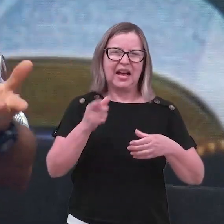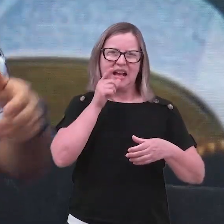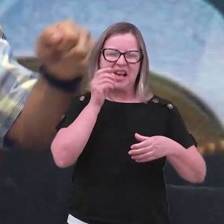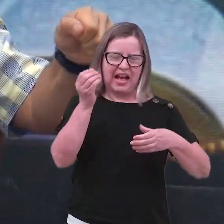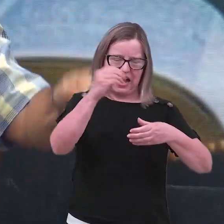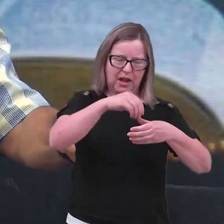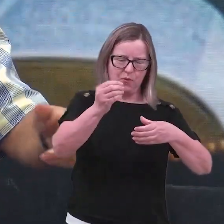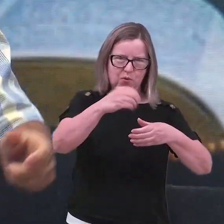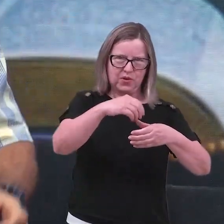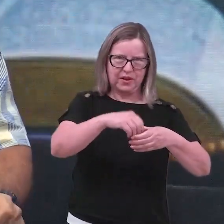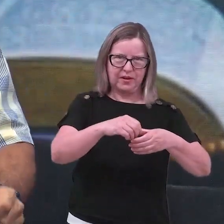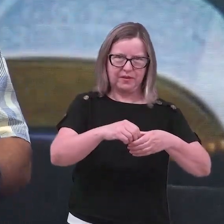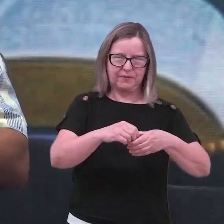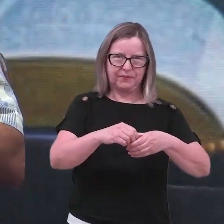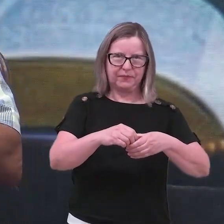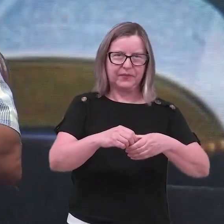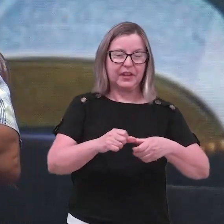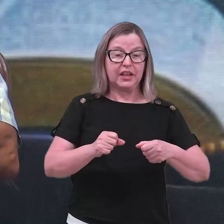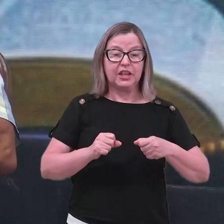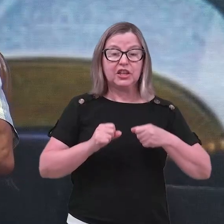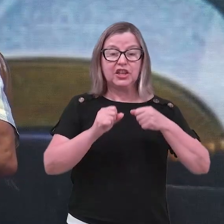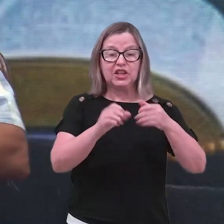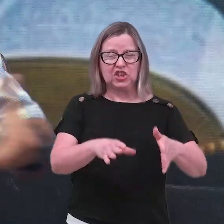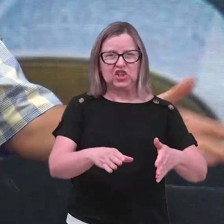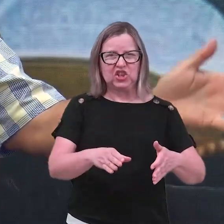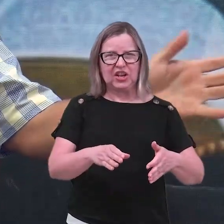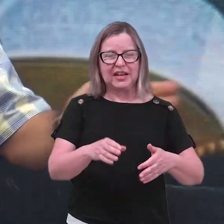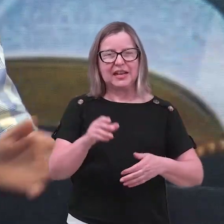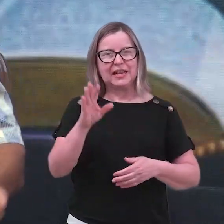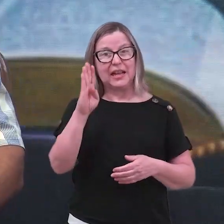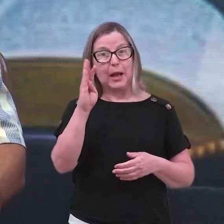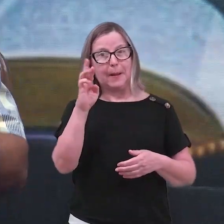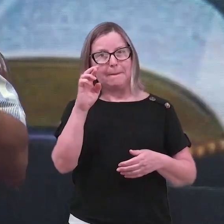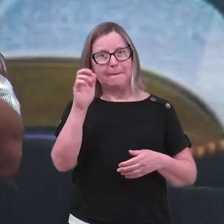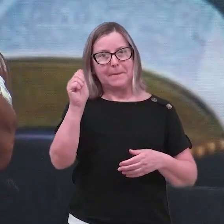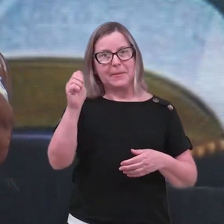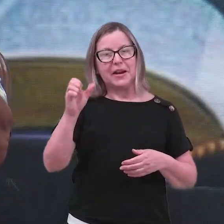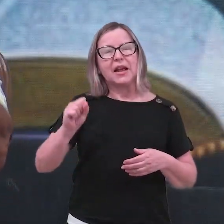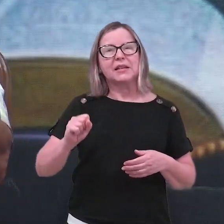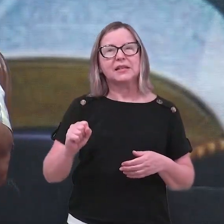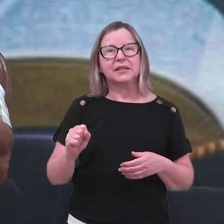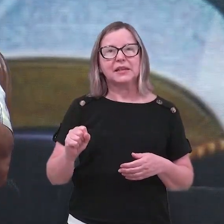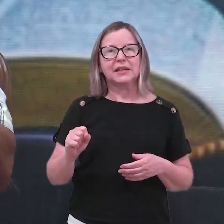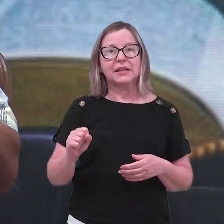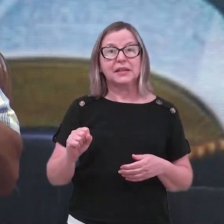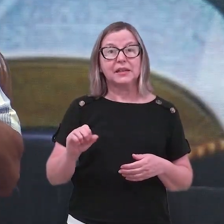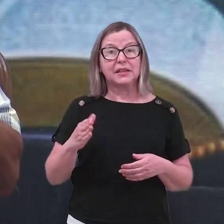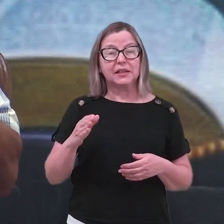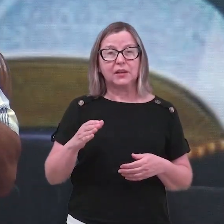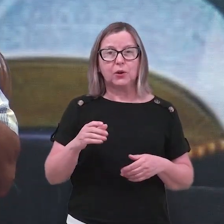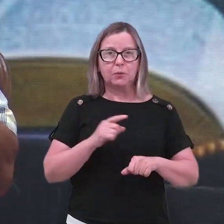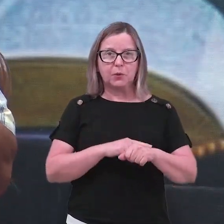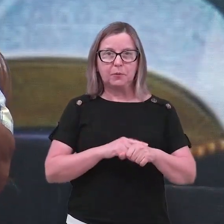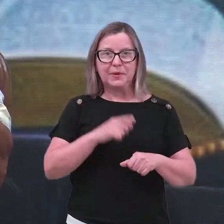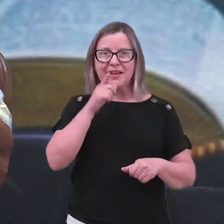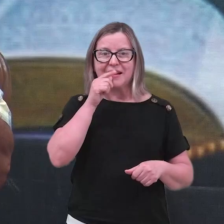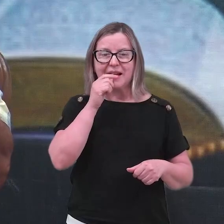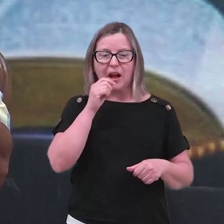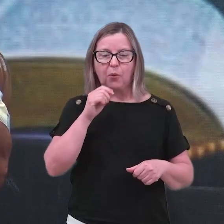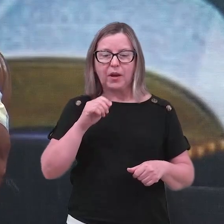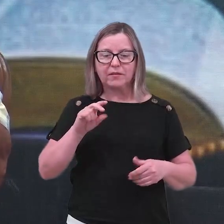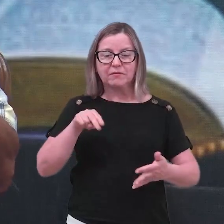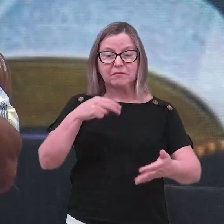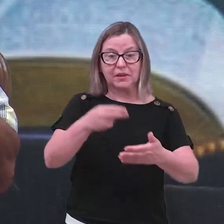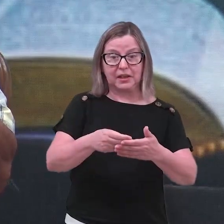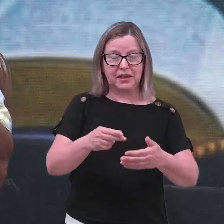isso, o que vai acontecer quando eu jogar a brasa? Vai virar um aguaceiro ali, não. Quando ela cai na brasa, a própria